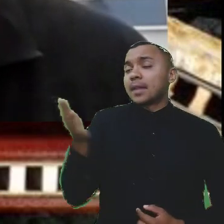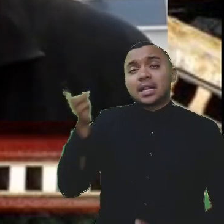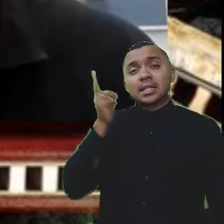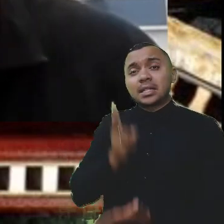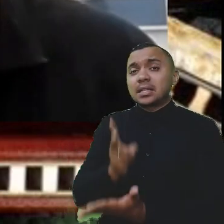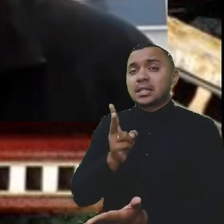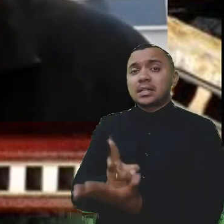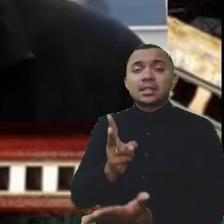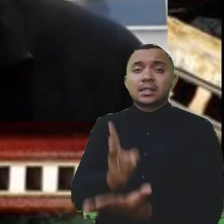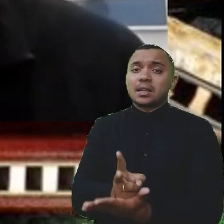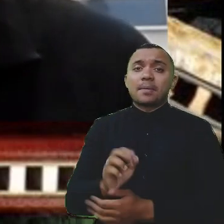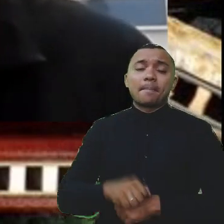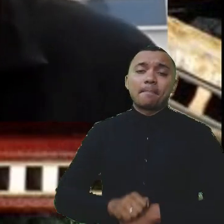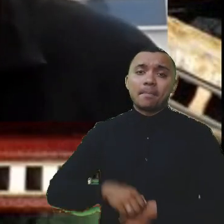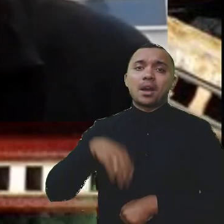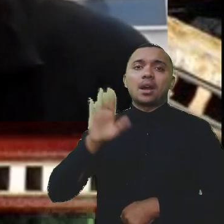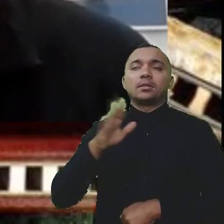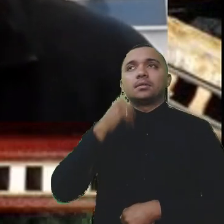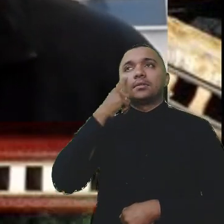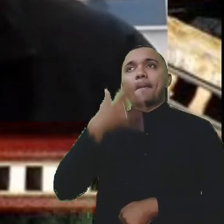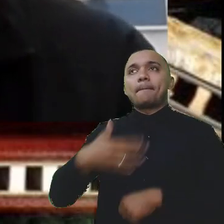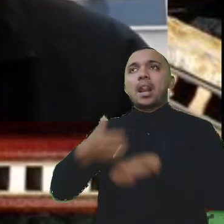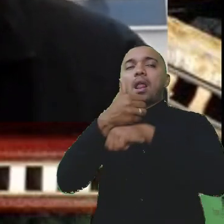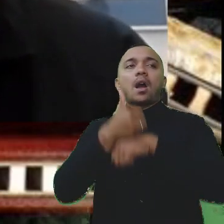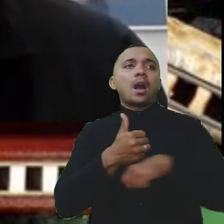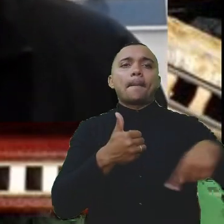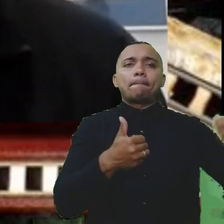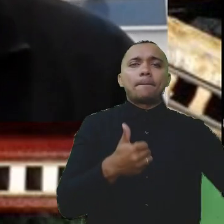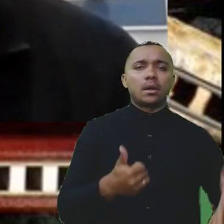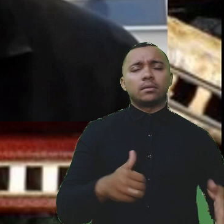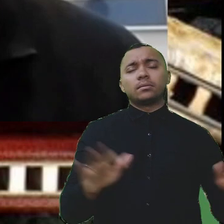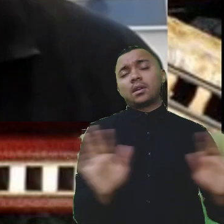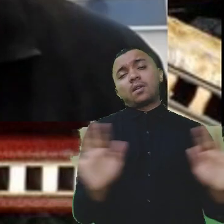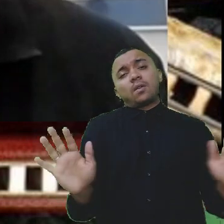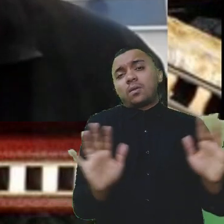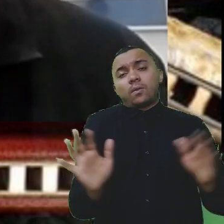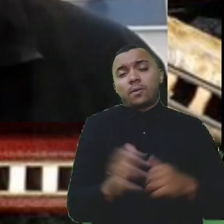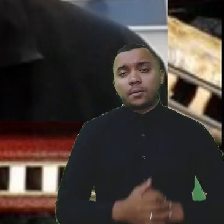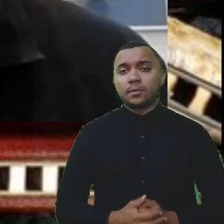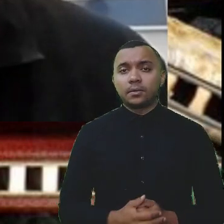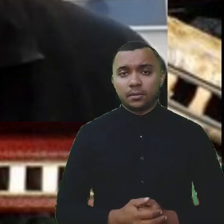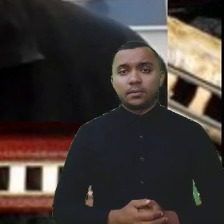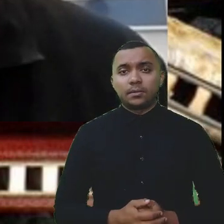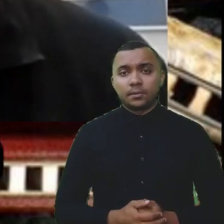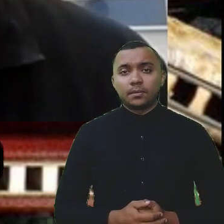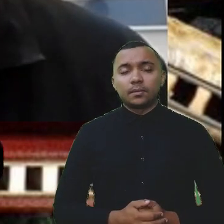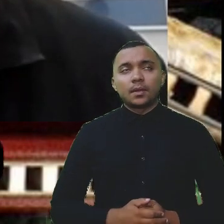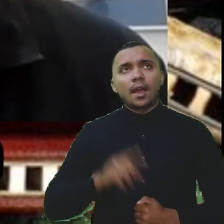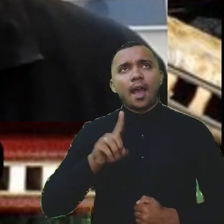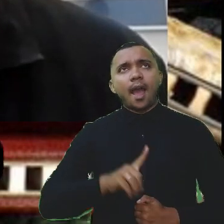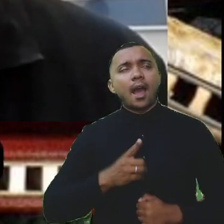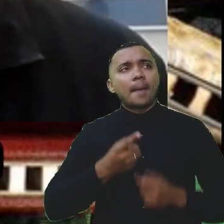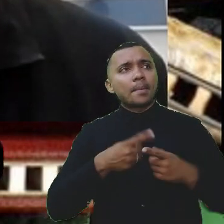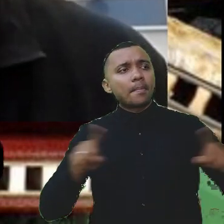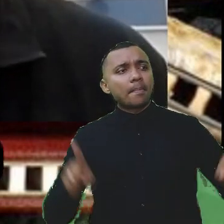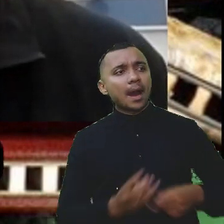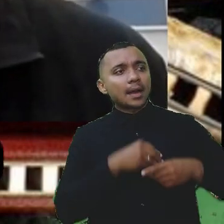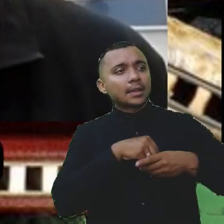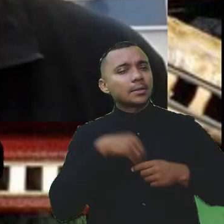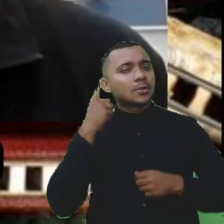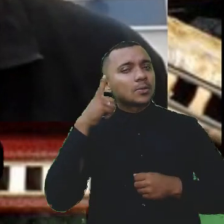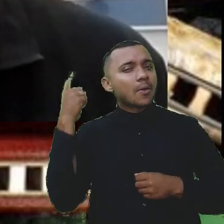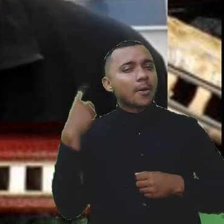mais verdade. Não digo melhor ou pior, digo com pois mais é, verdade. tem um tom especial, uma afinação especial